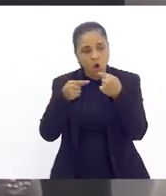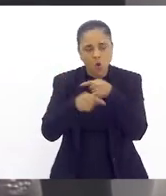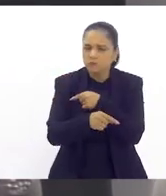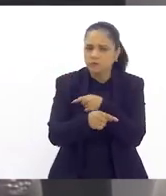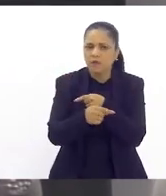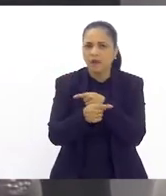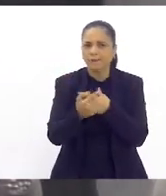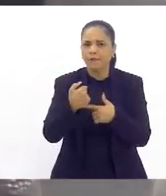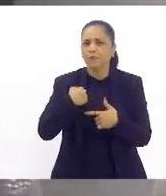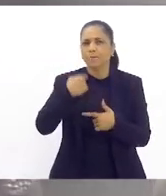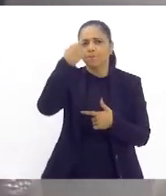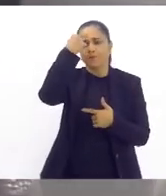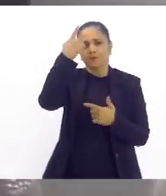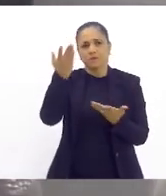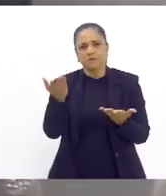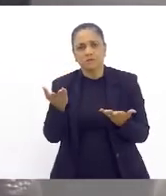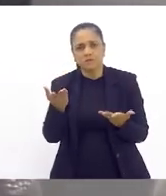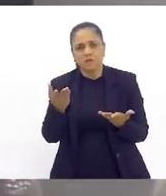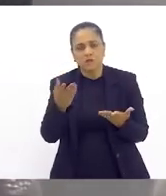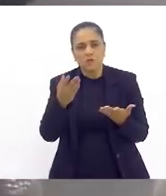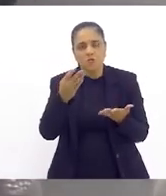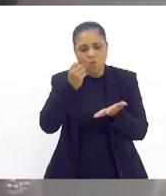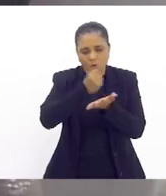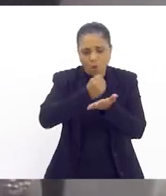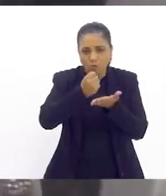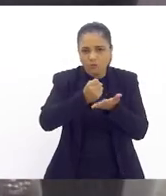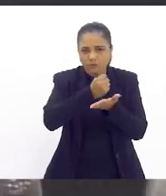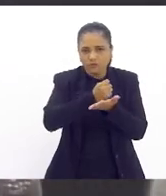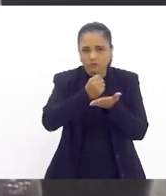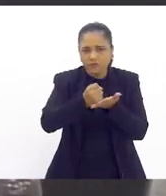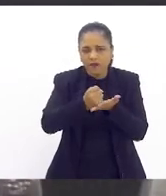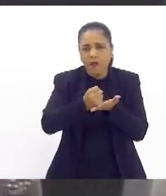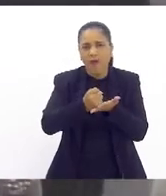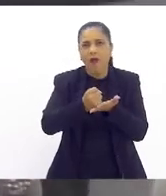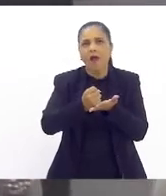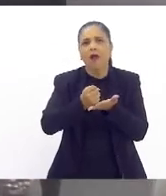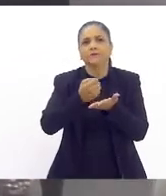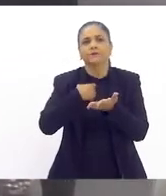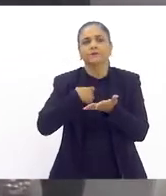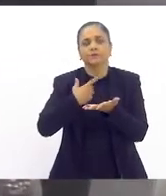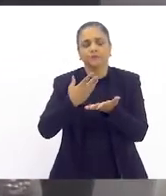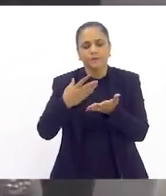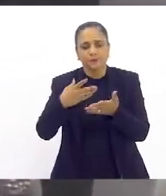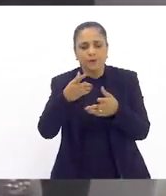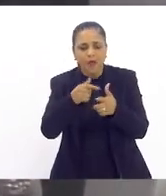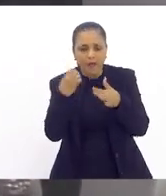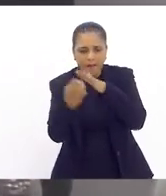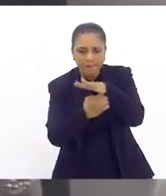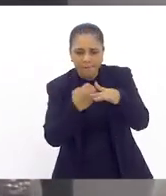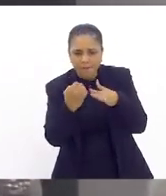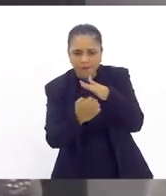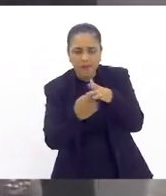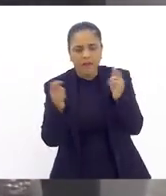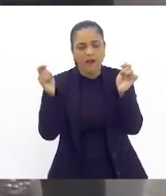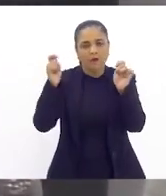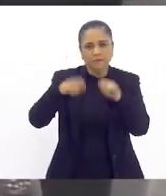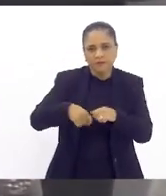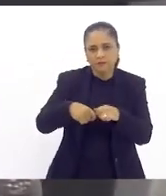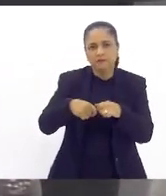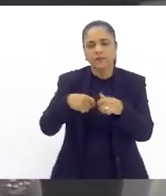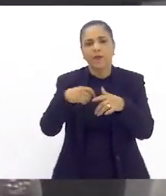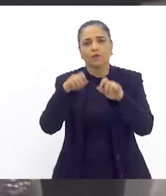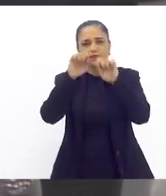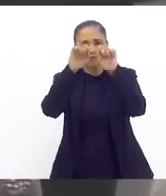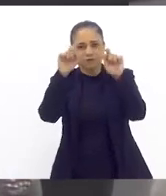imaginava porque quando você tem um contrato de longo prazo Você tem uma curva de aprendizagem da empresa Você tem uma capacitação dos funcionários com